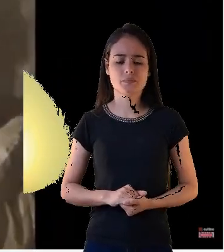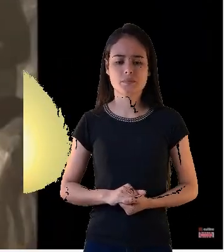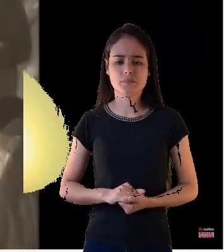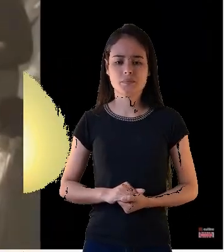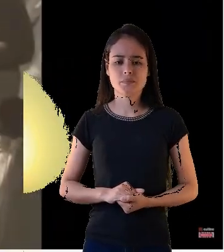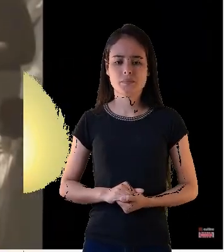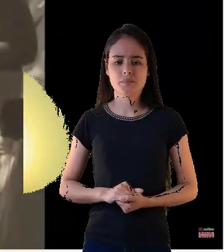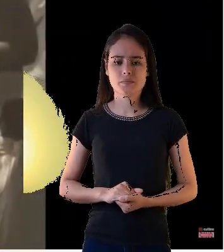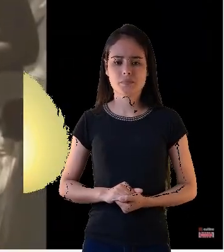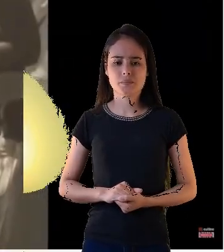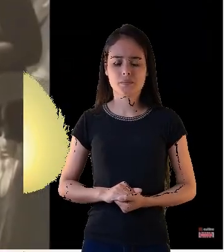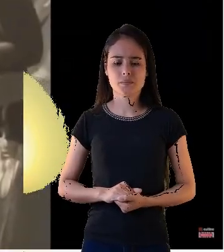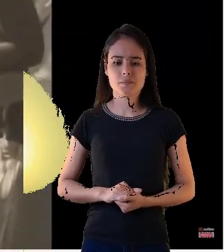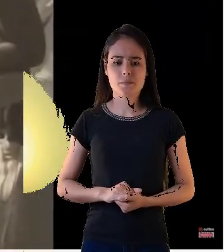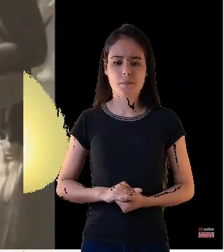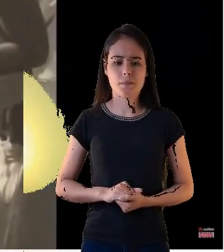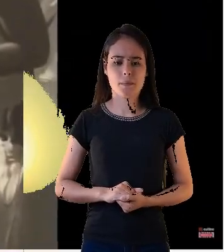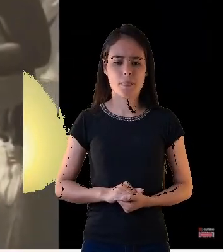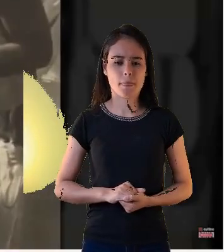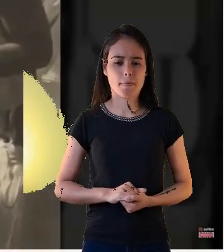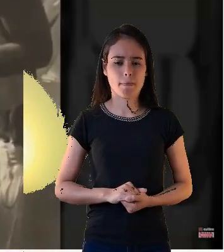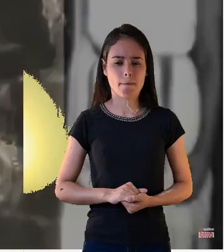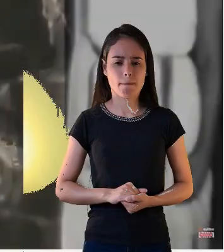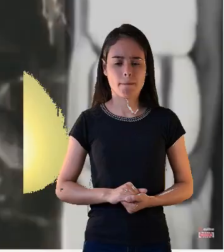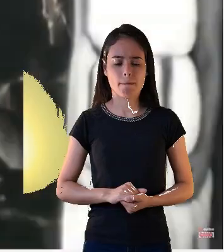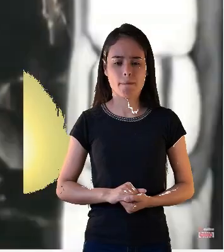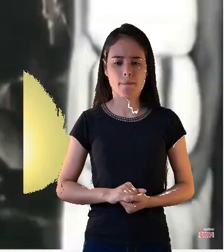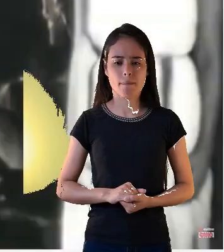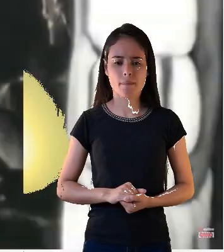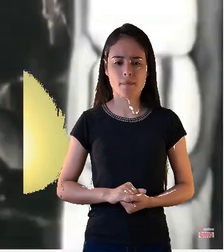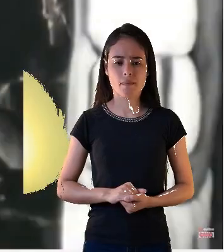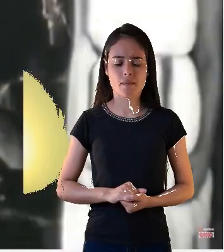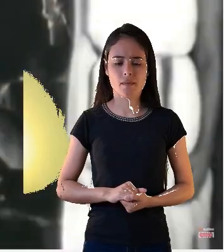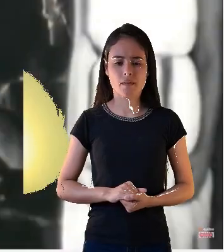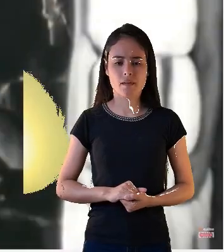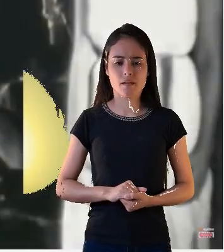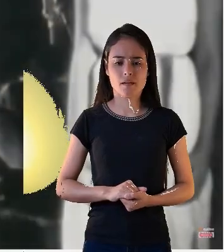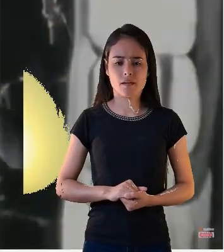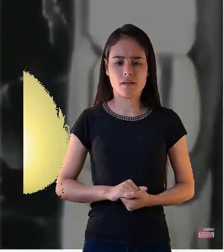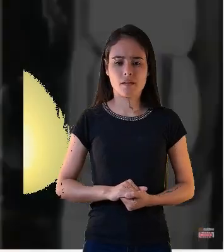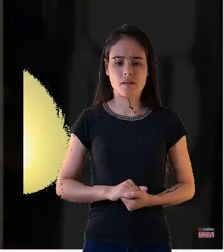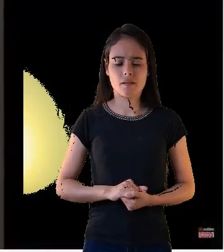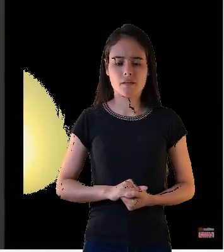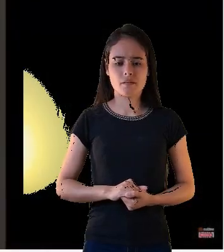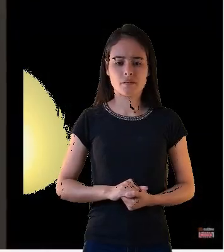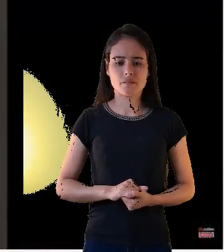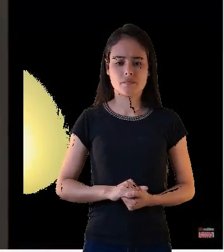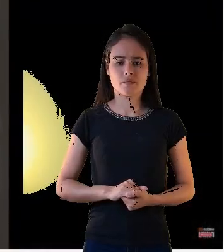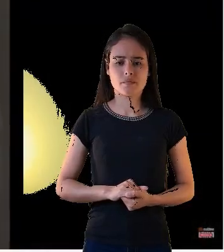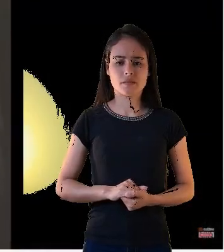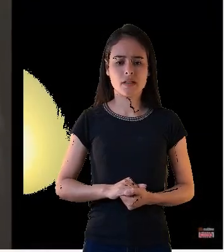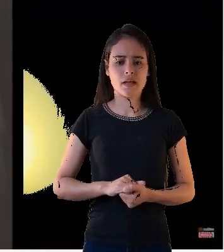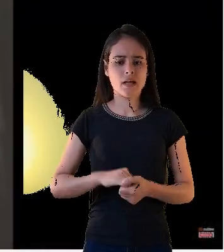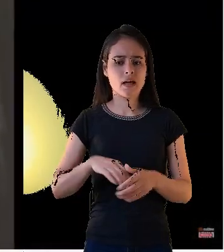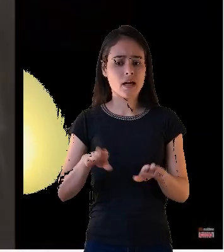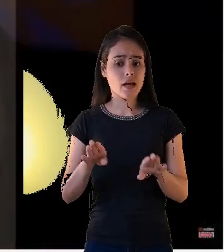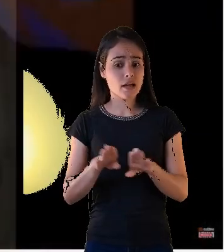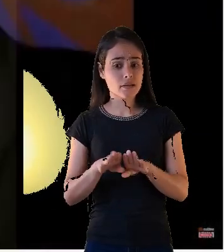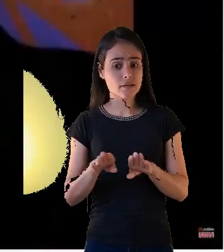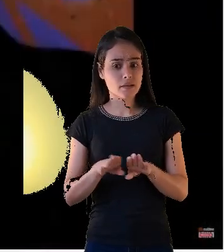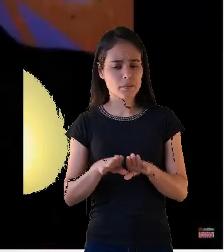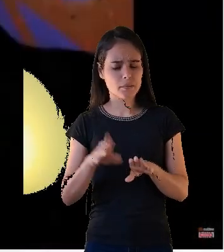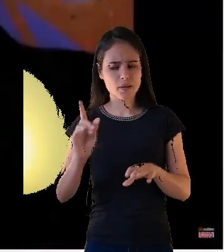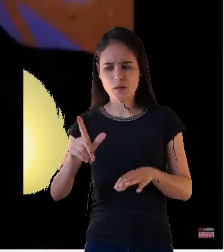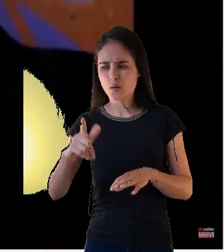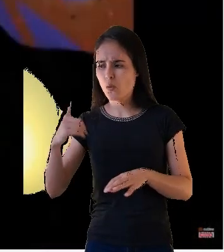carreira e recordar também situações que foram de